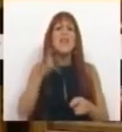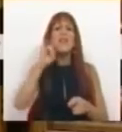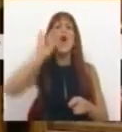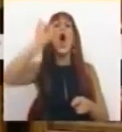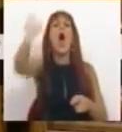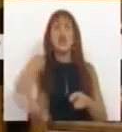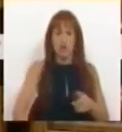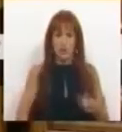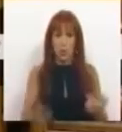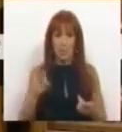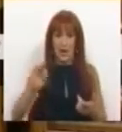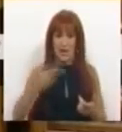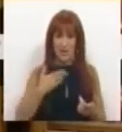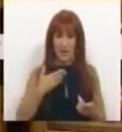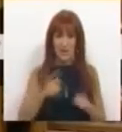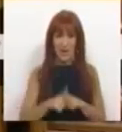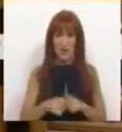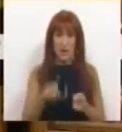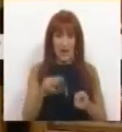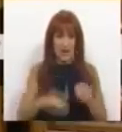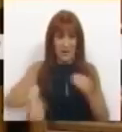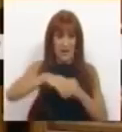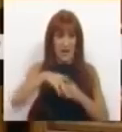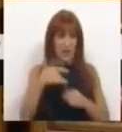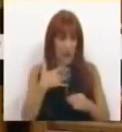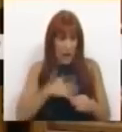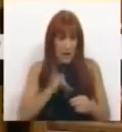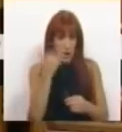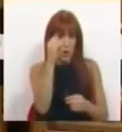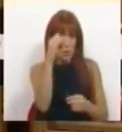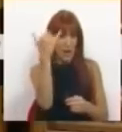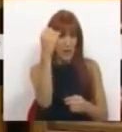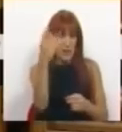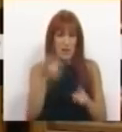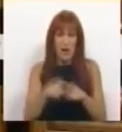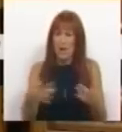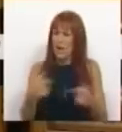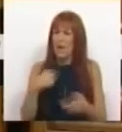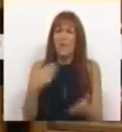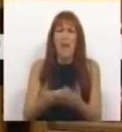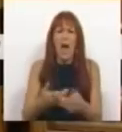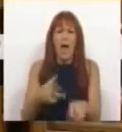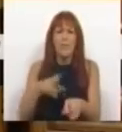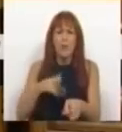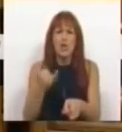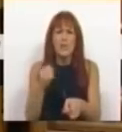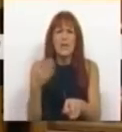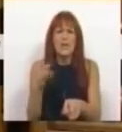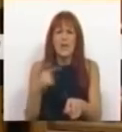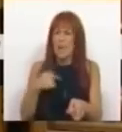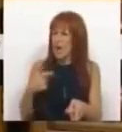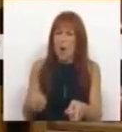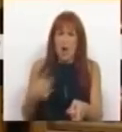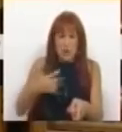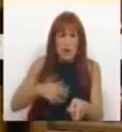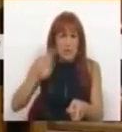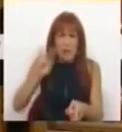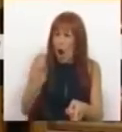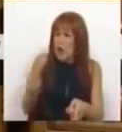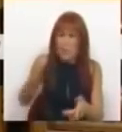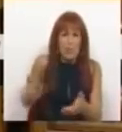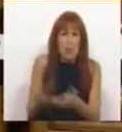defende. O PSD, que previa a sobretaxa até 2020, o que é que tem a propor aos portugueses para 2017? Isso é que nós gostaríamos